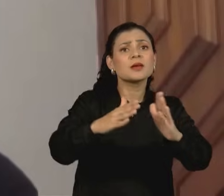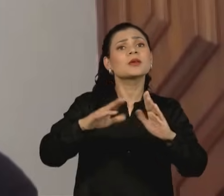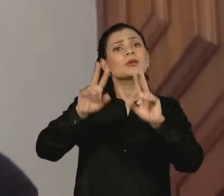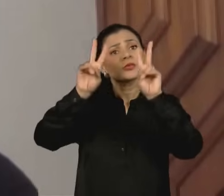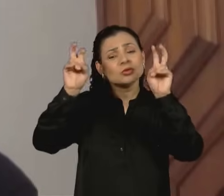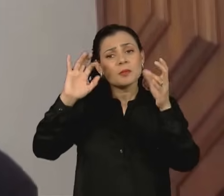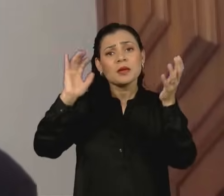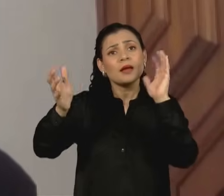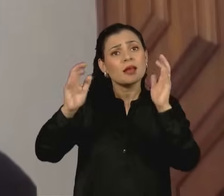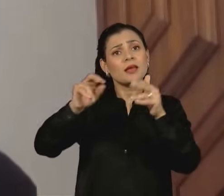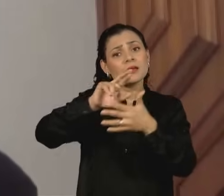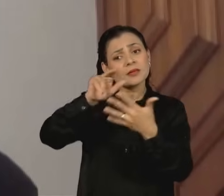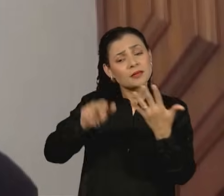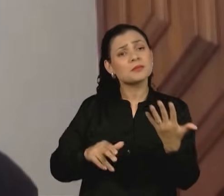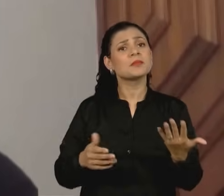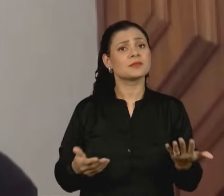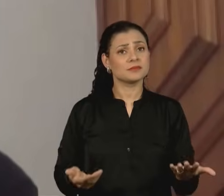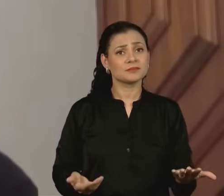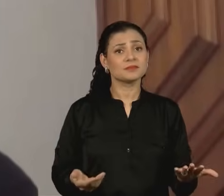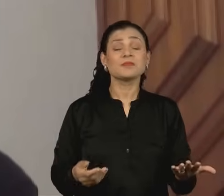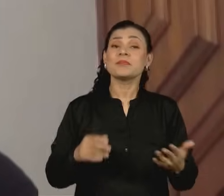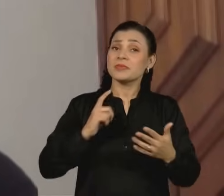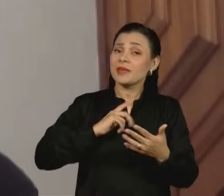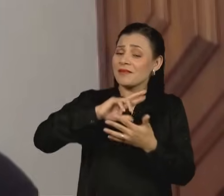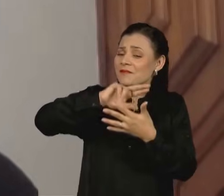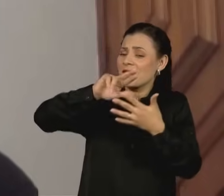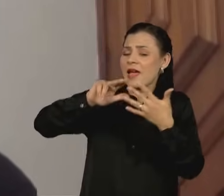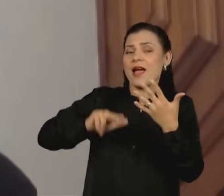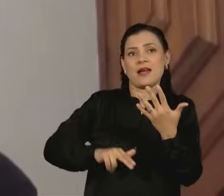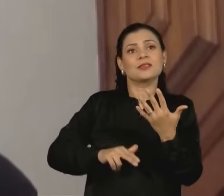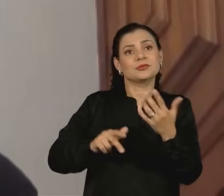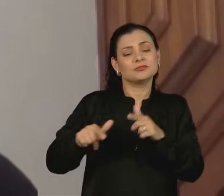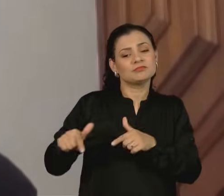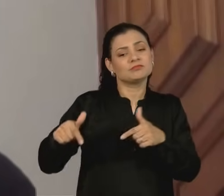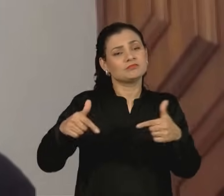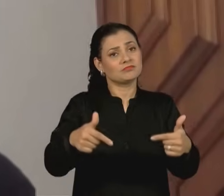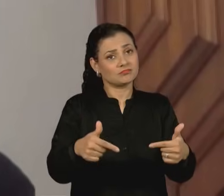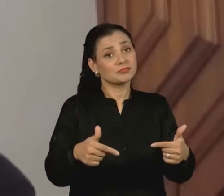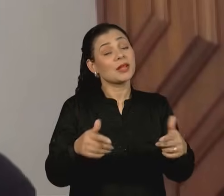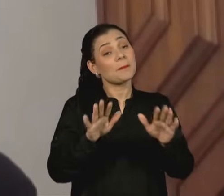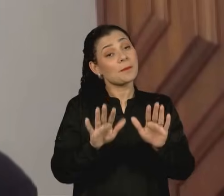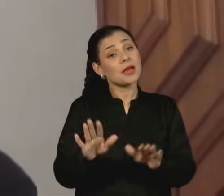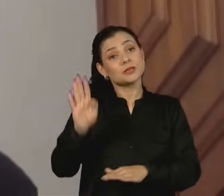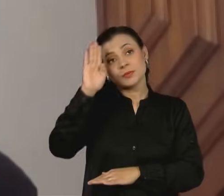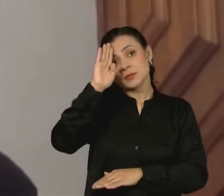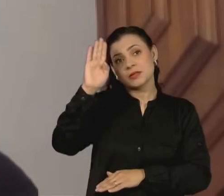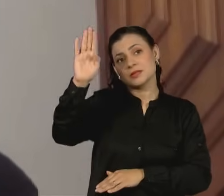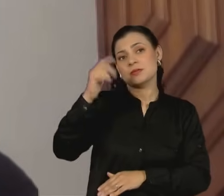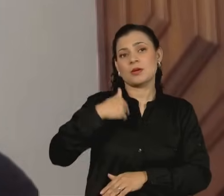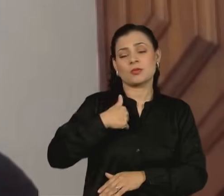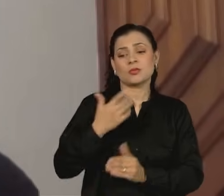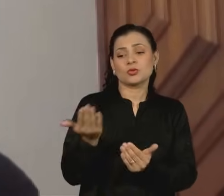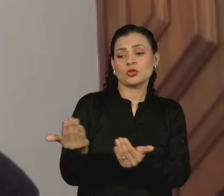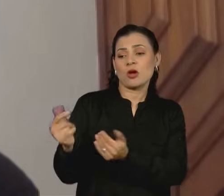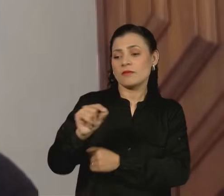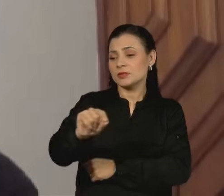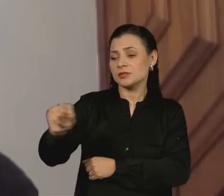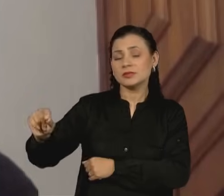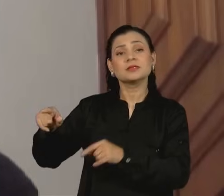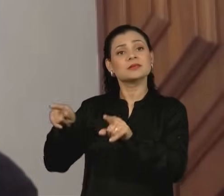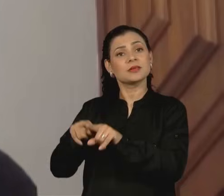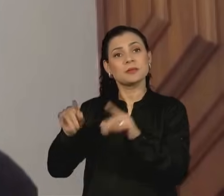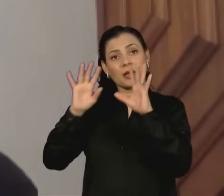educação climática. Tem diversas frentes para atuar, mas eu acho que a juventude ela tem esse papel também